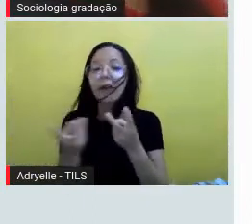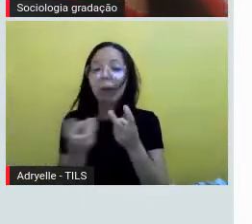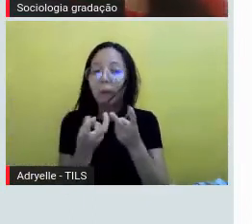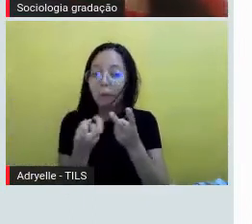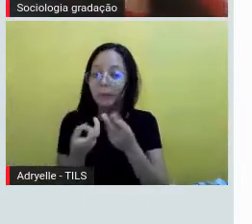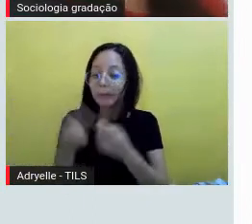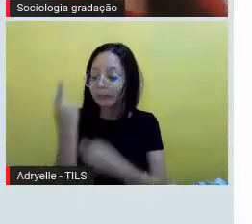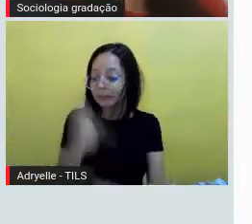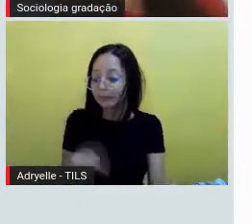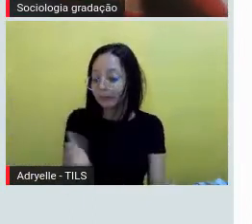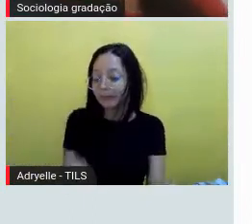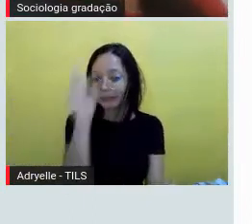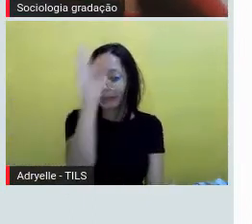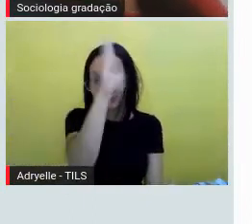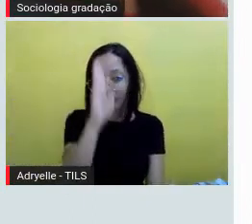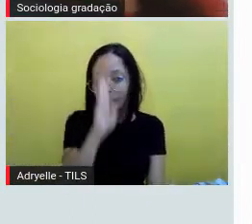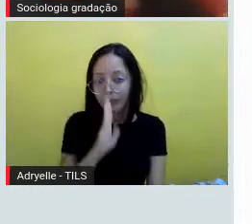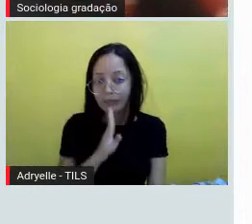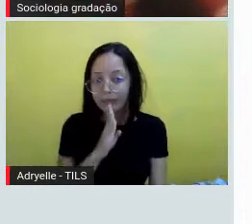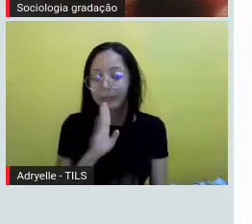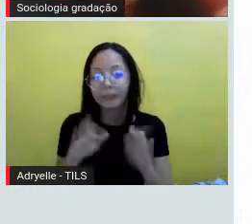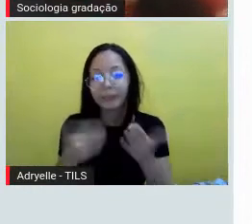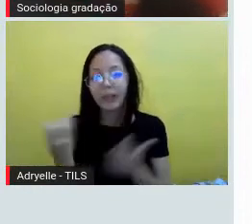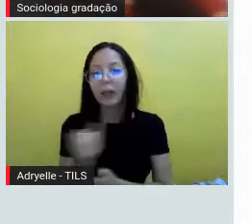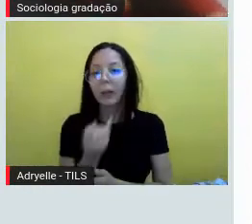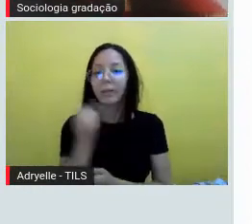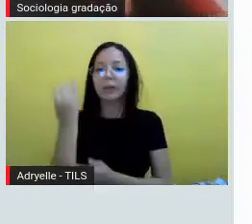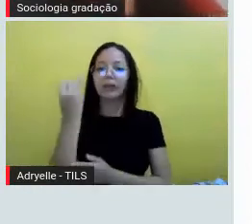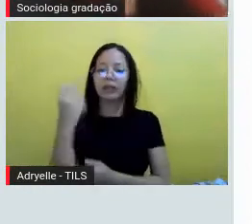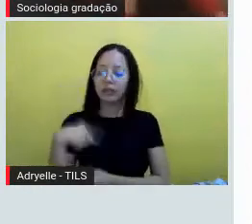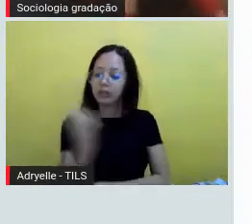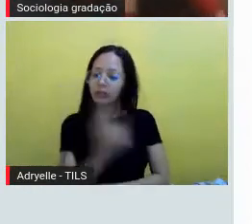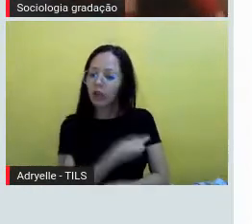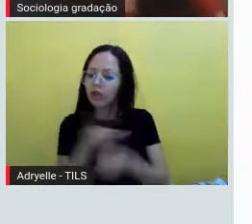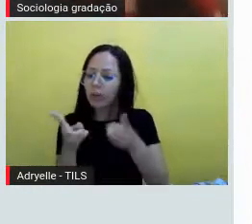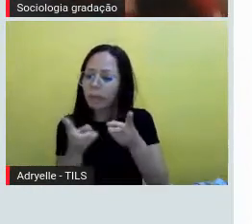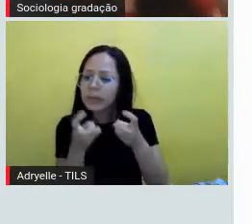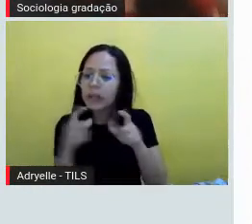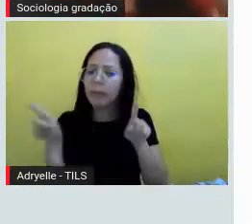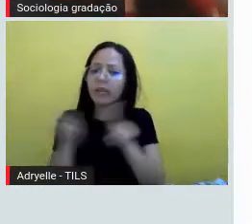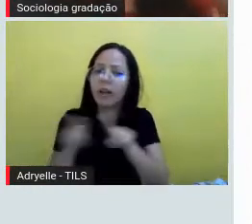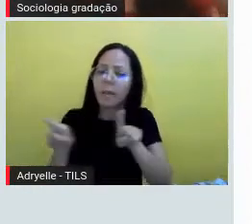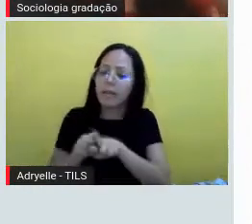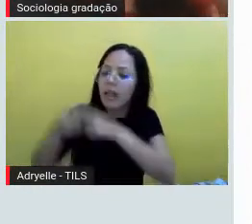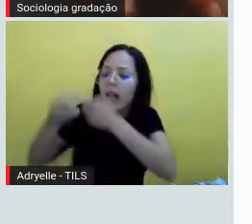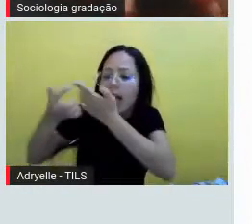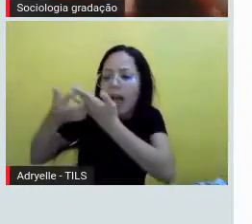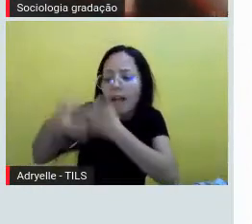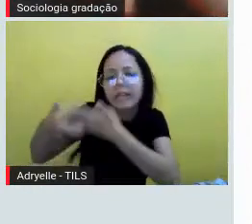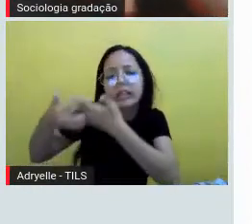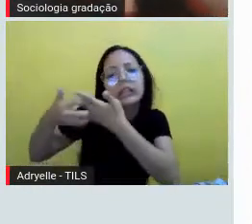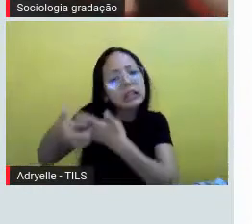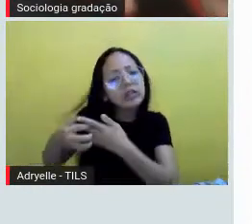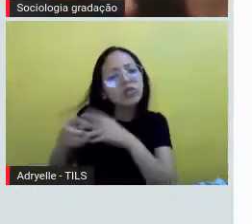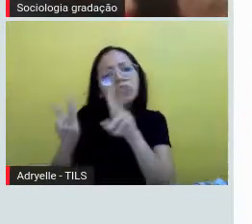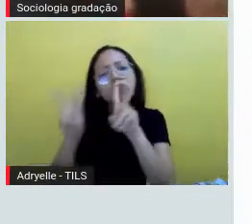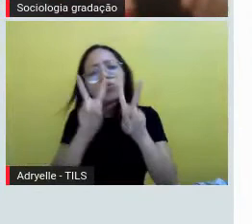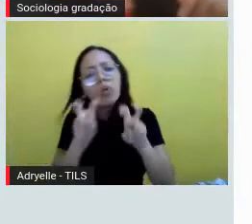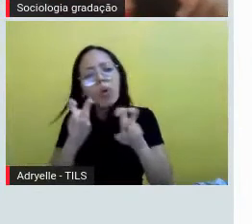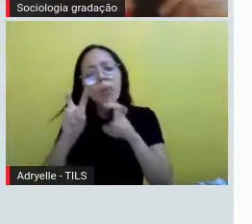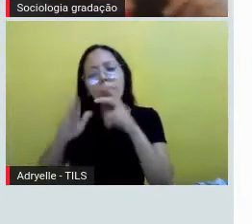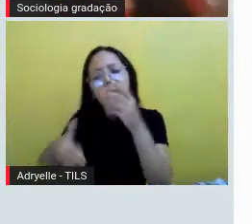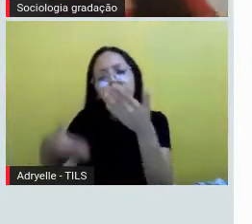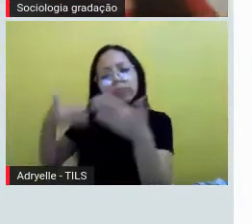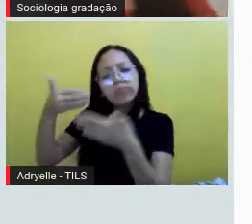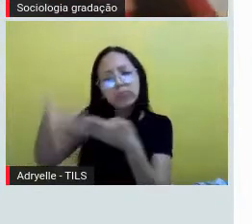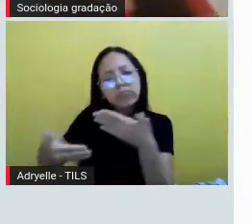no Brasil. Então, é importante a gente perceber também, de trazer essa reflexão, de refletir também sobre os processos que estão